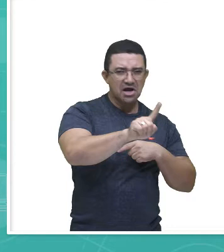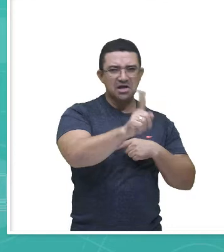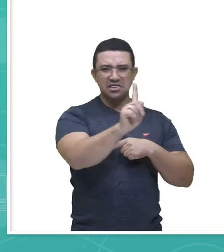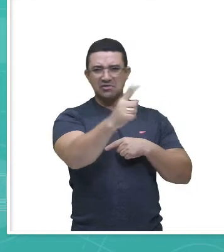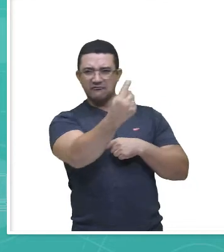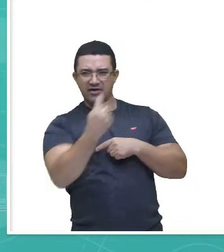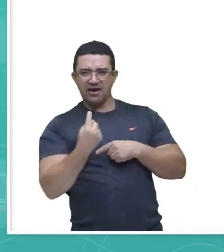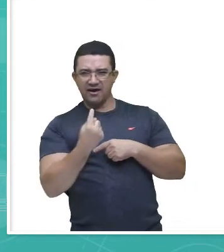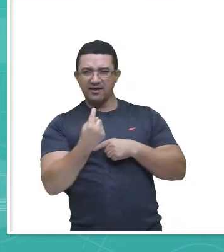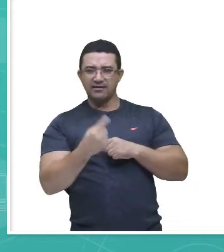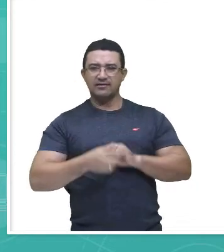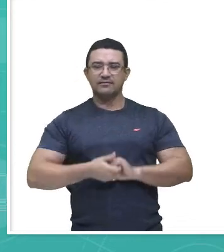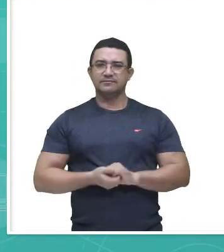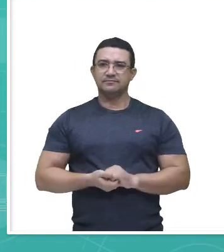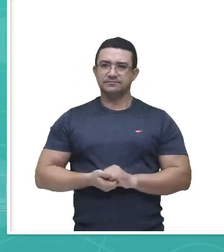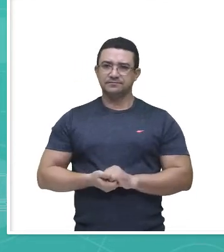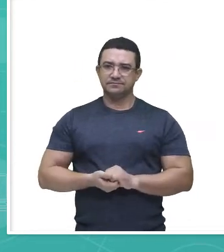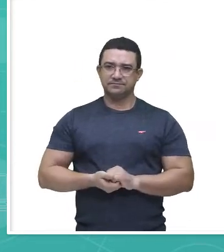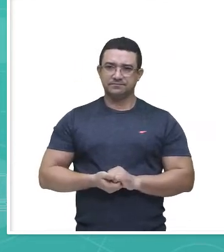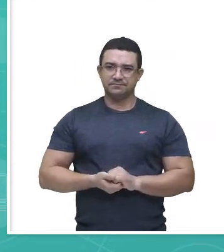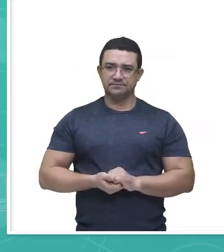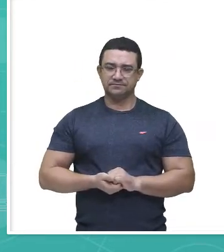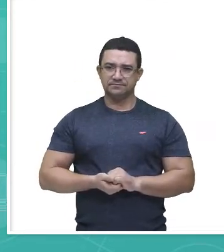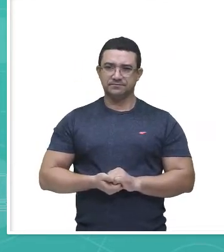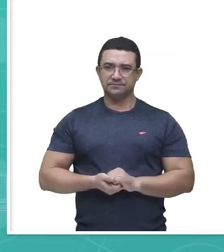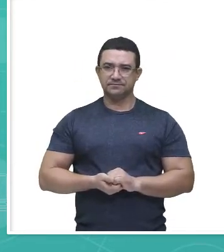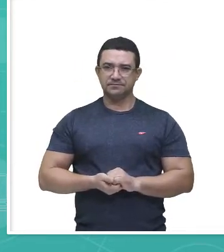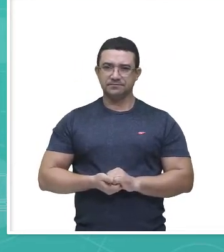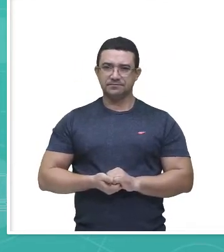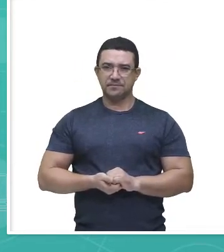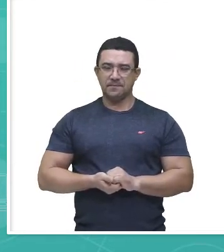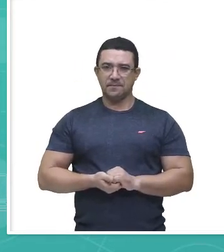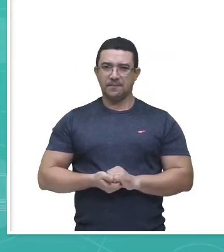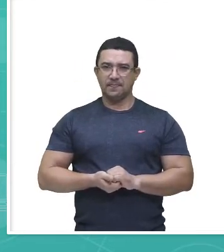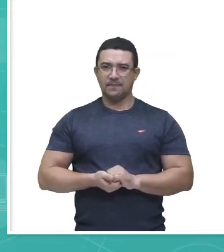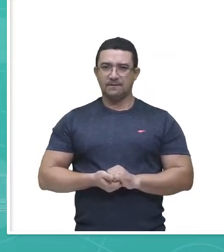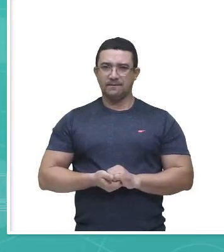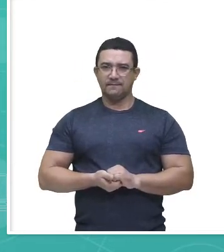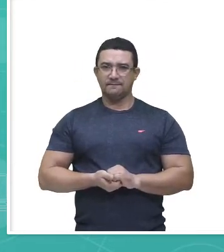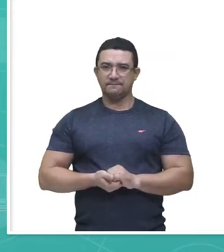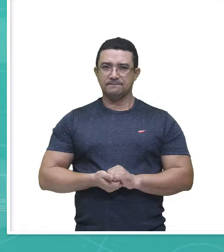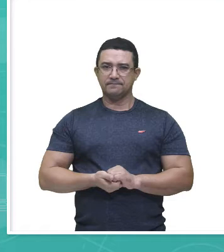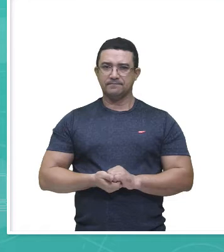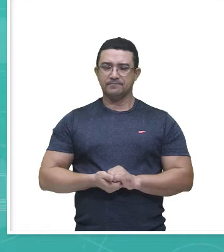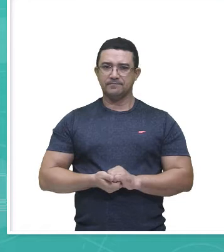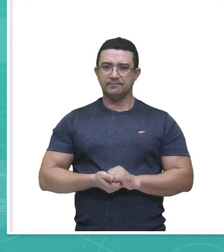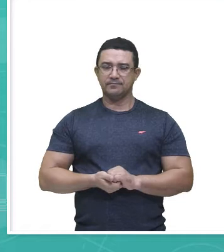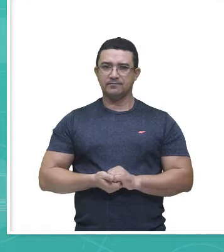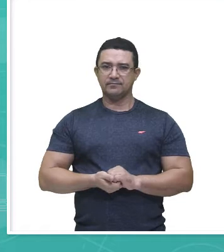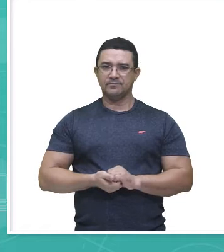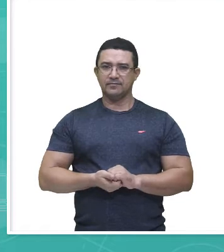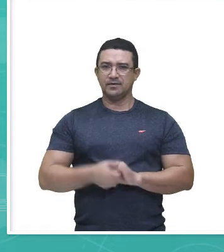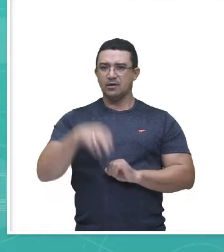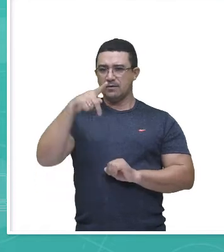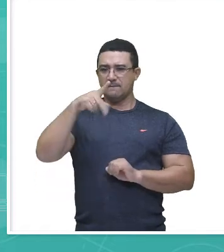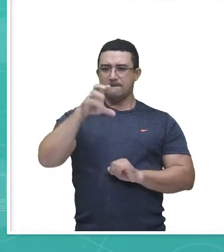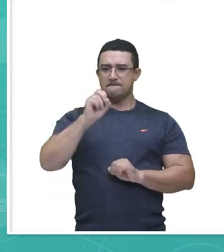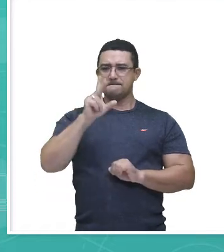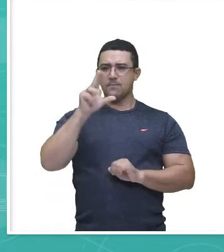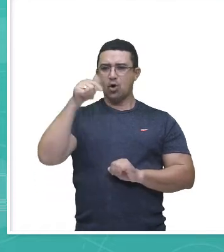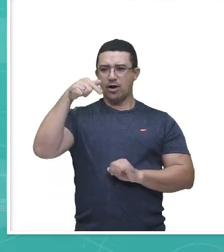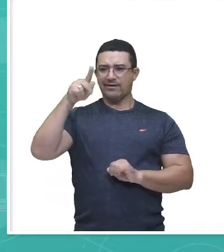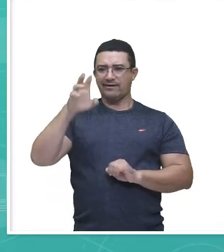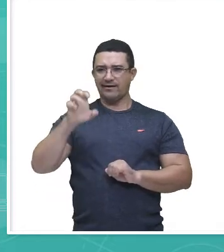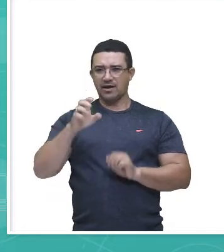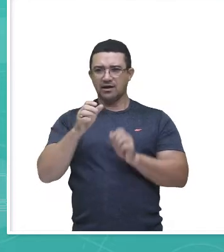sem acento, né, que traz a ideia de explicação.